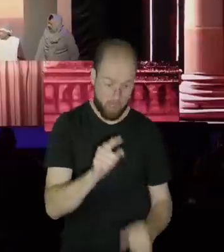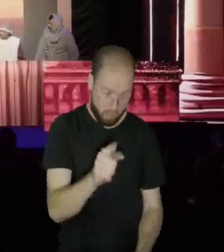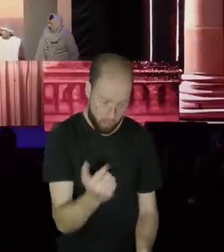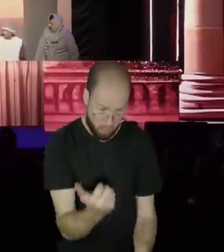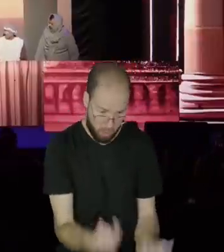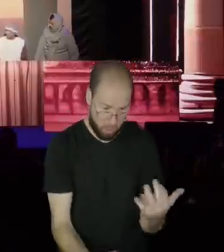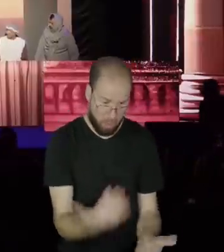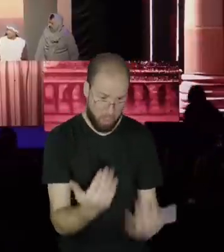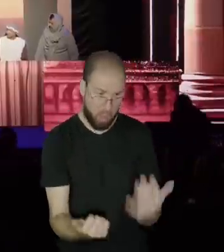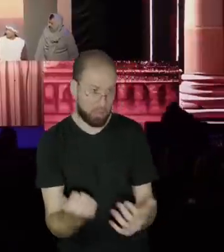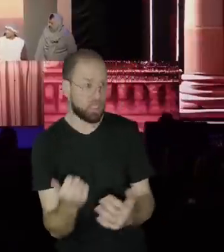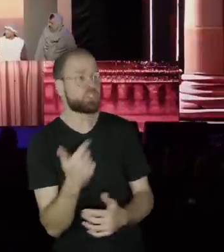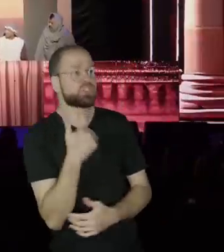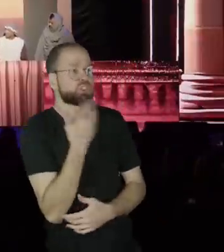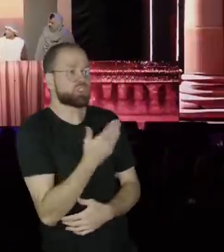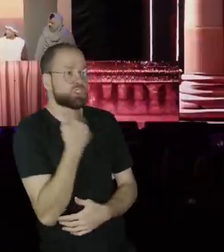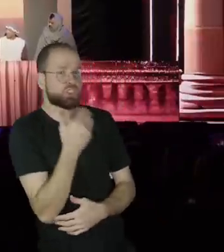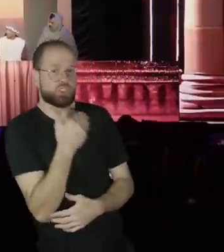prevalecerão contra ela.